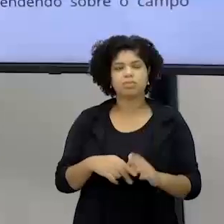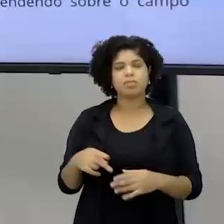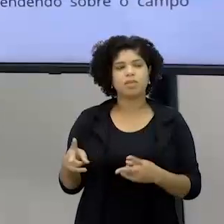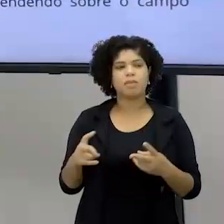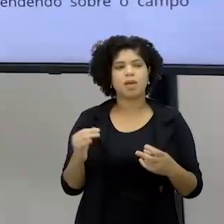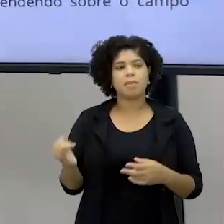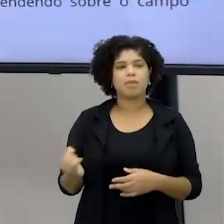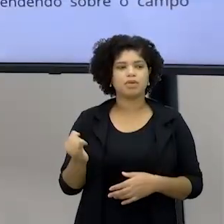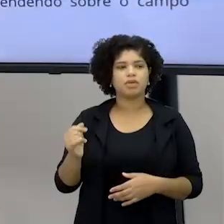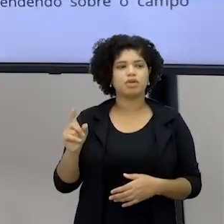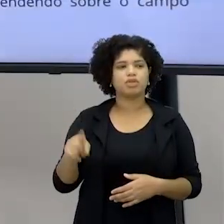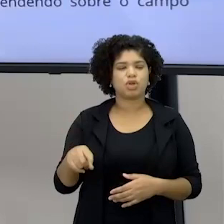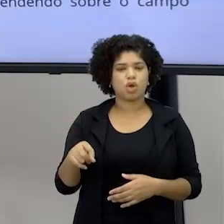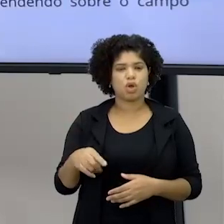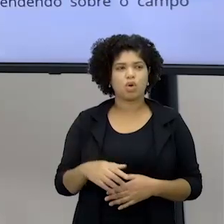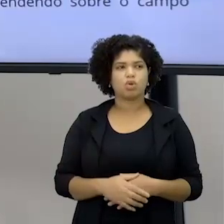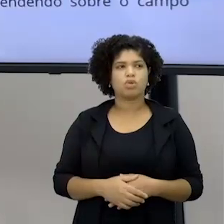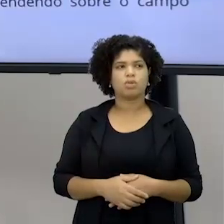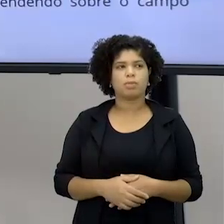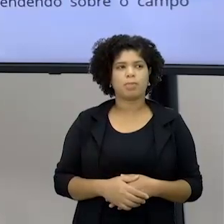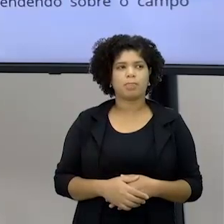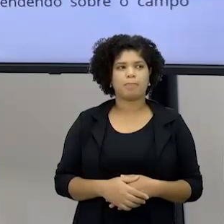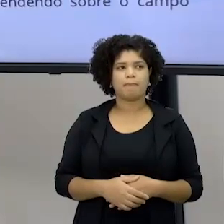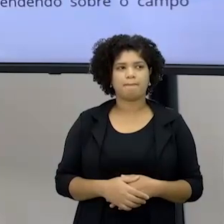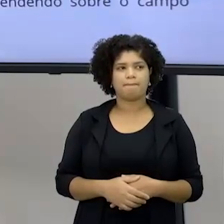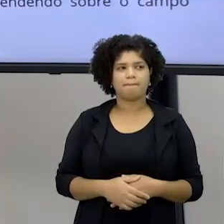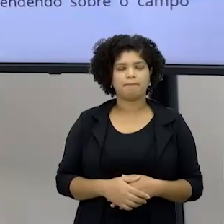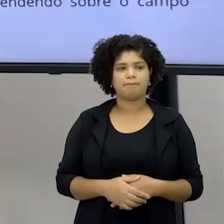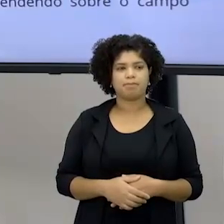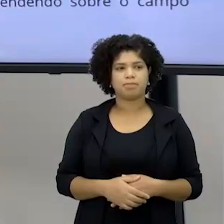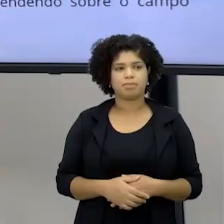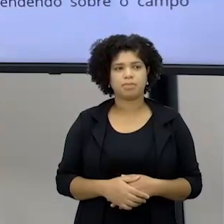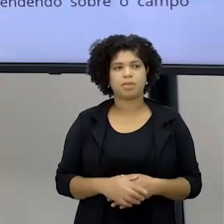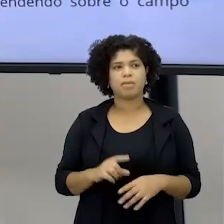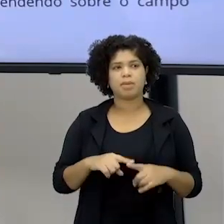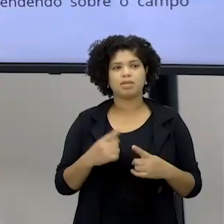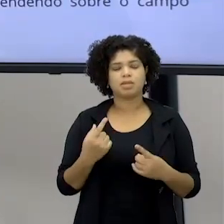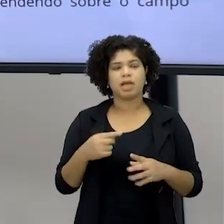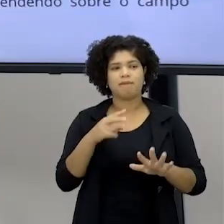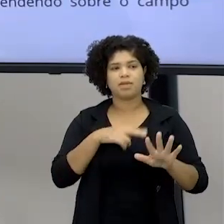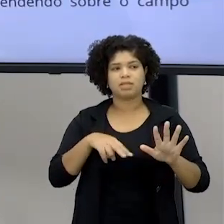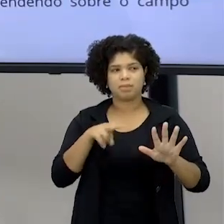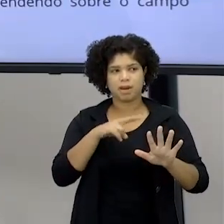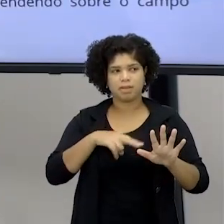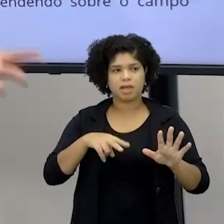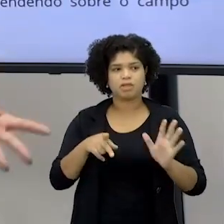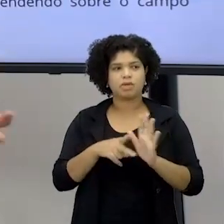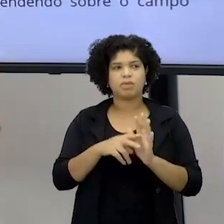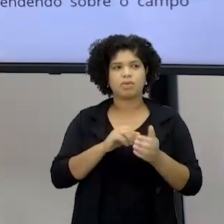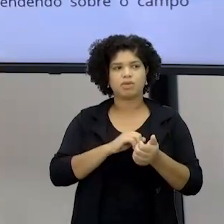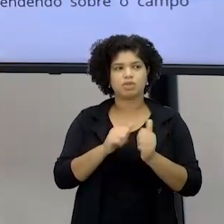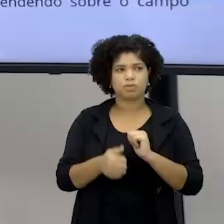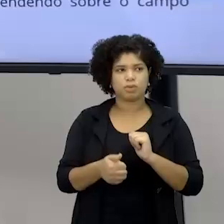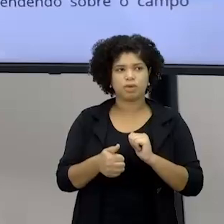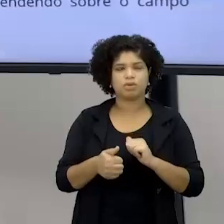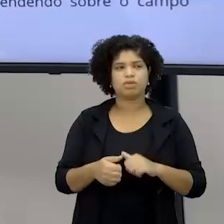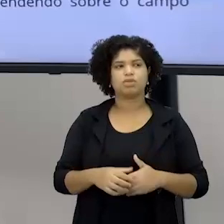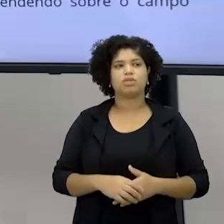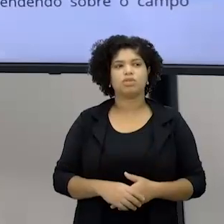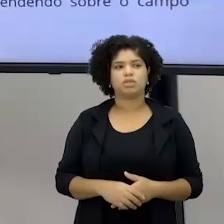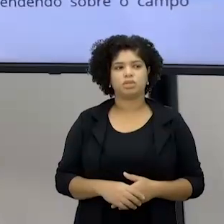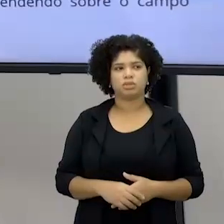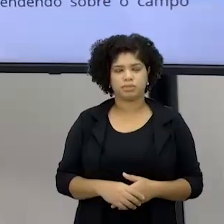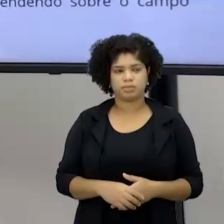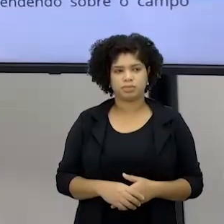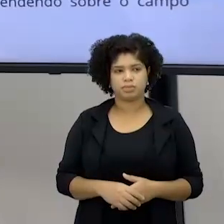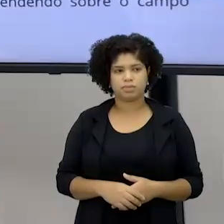importância aí de uma forma ampla, também da visibilidade no esporte masculino, no feminino,